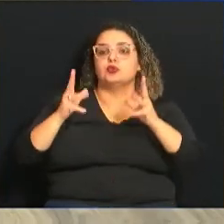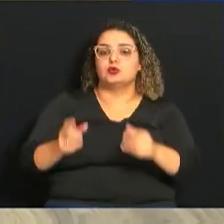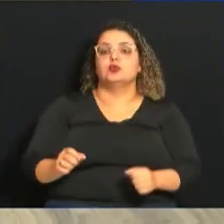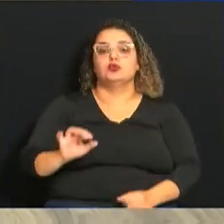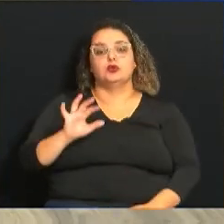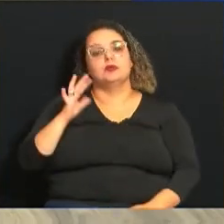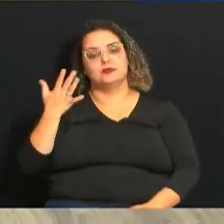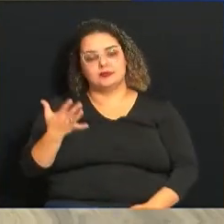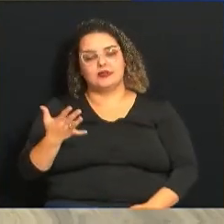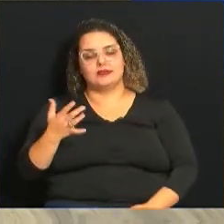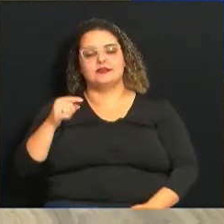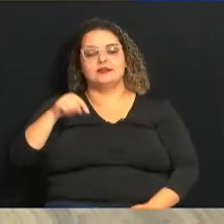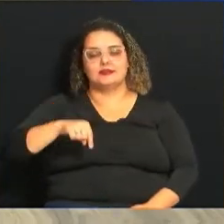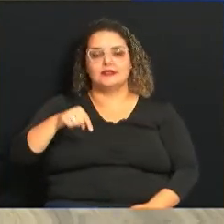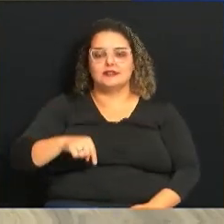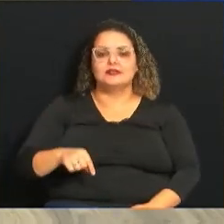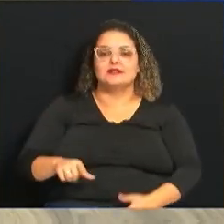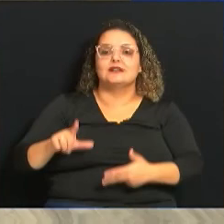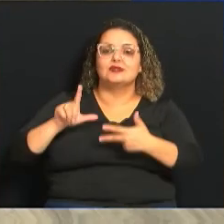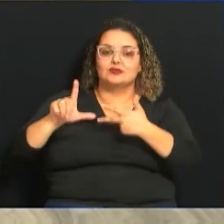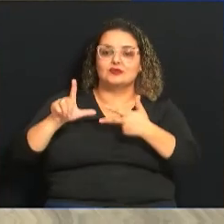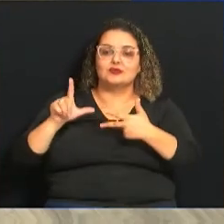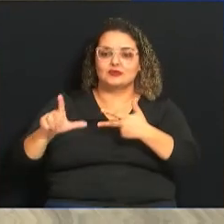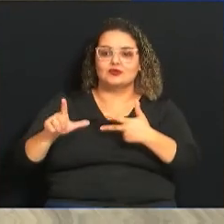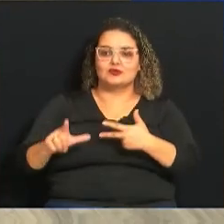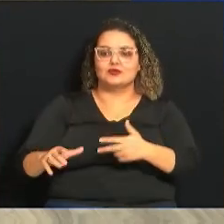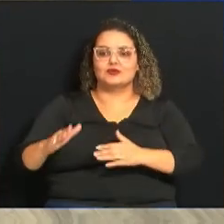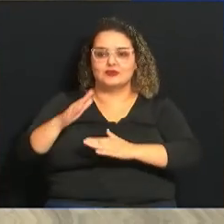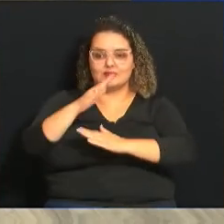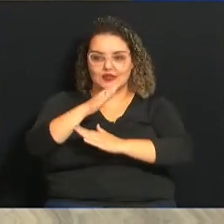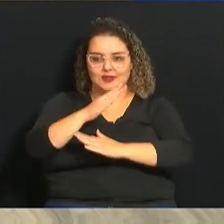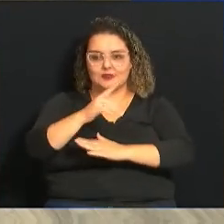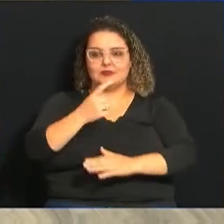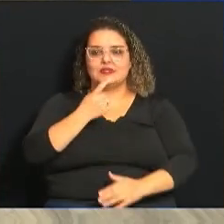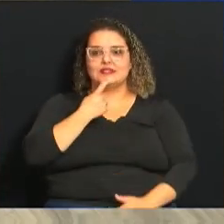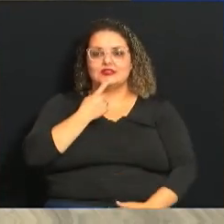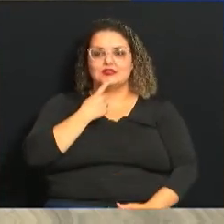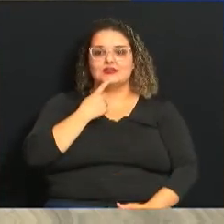cidade, e também do Legislativo aqui, a Câmara de Campinas, com a